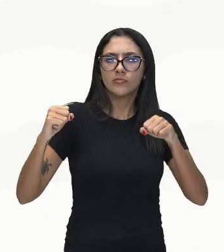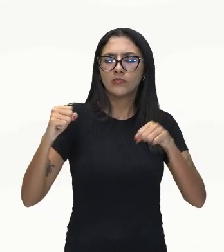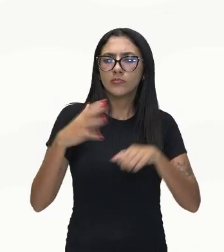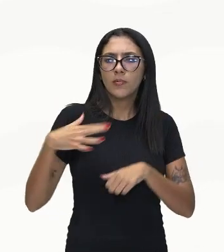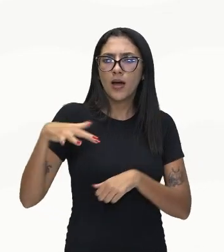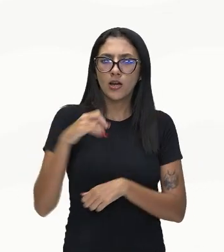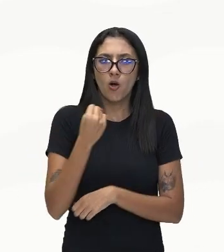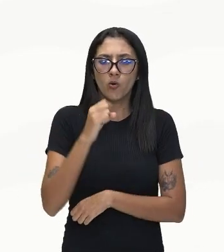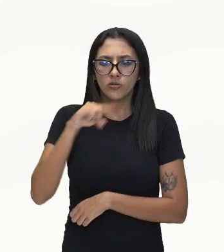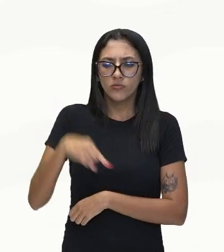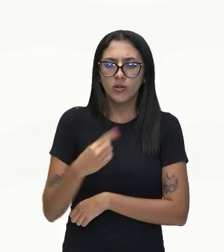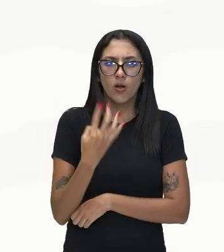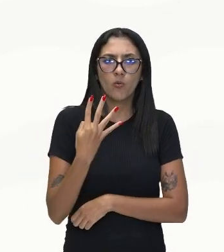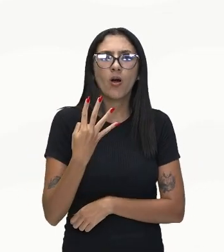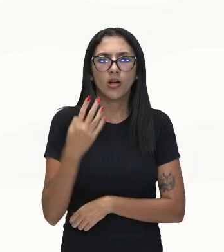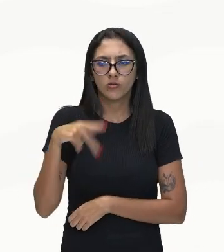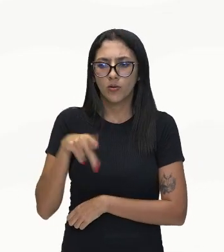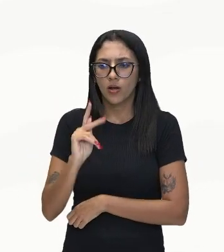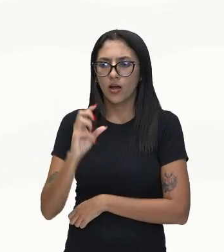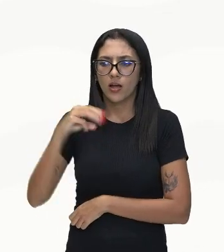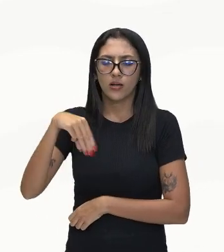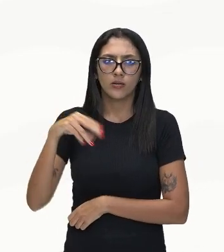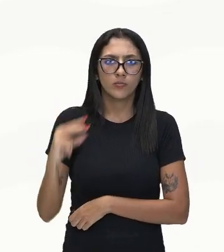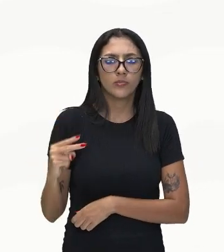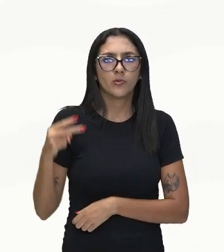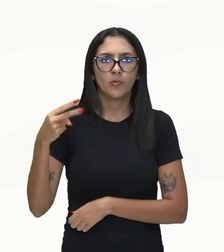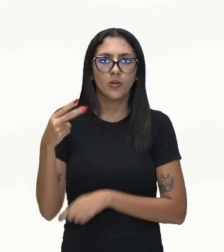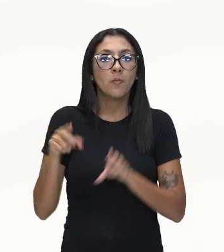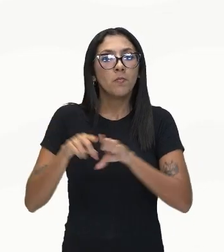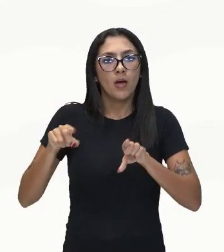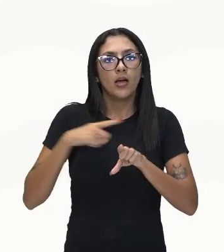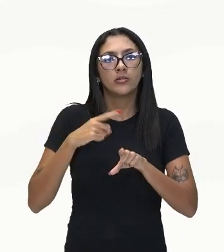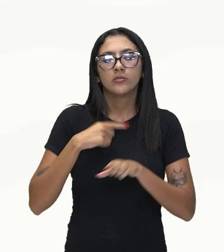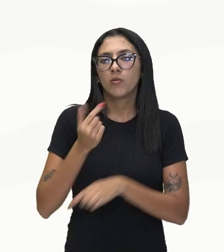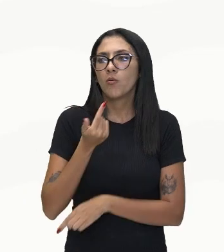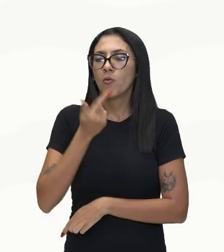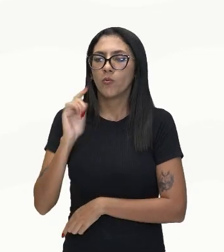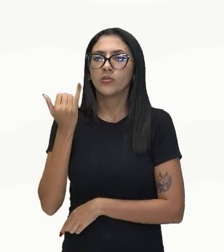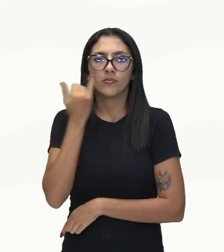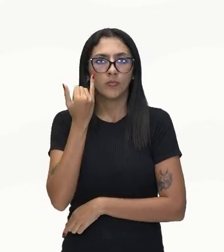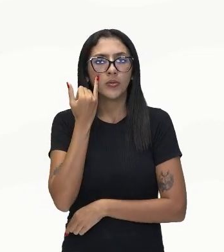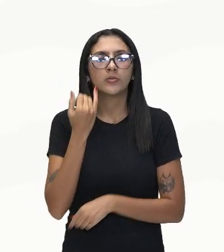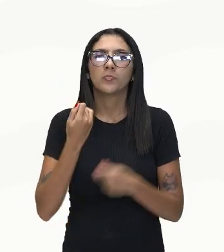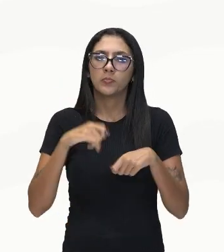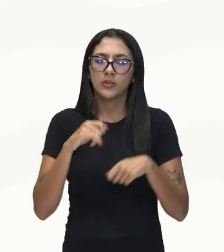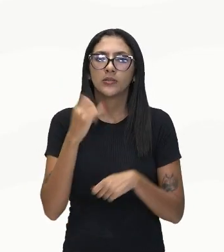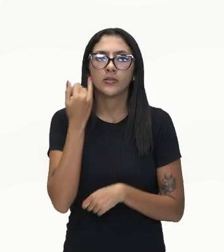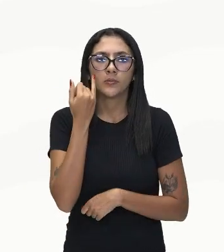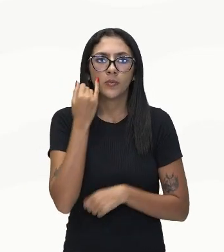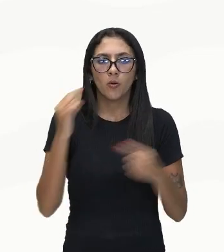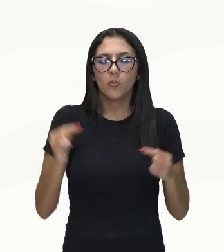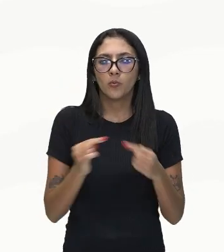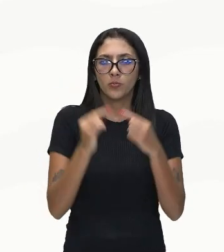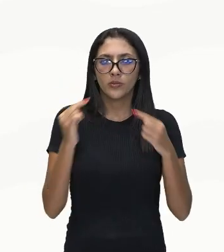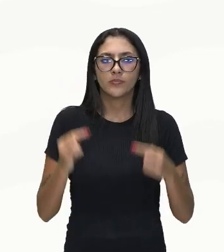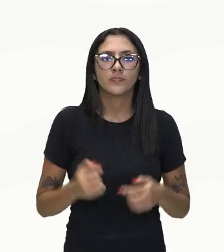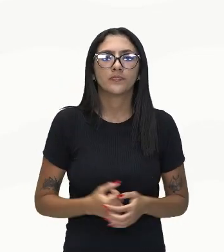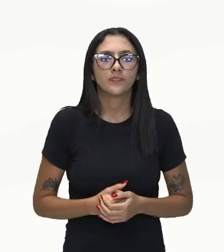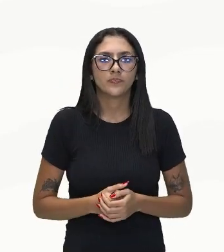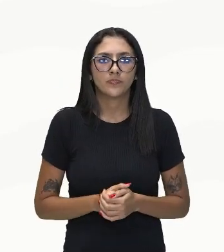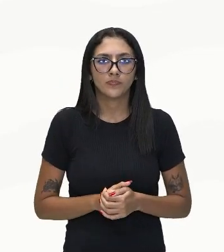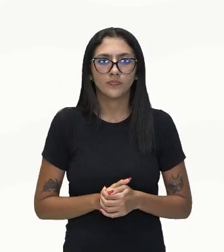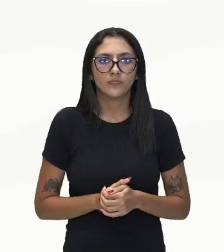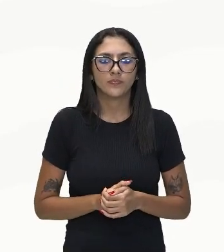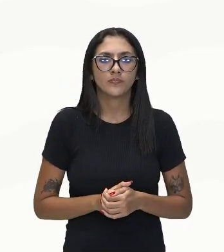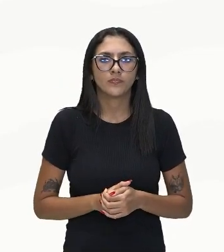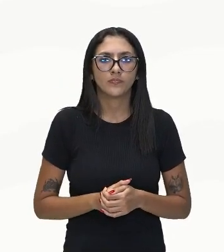Só que existem outras formas de a gente propor essa regionalização, professor. Quais são essas outras formas? Adotando critérios diferentes ou combinando